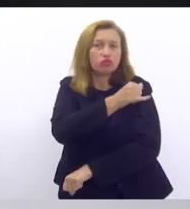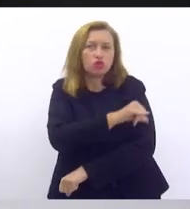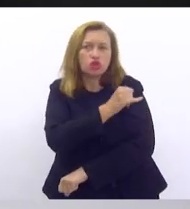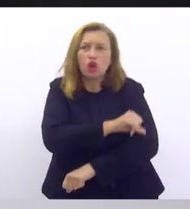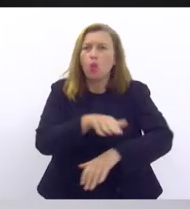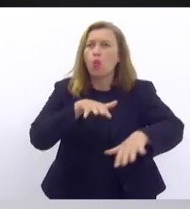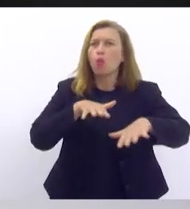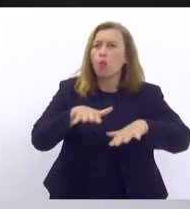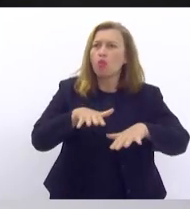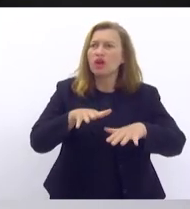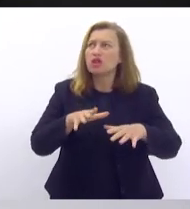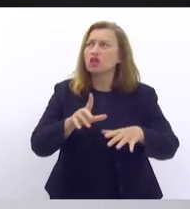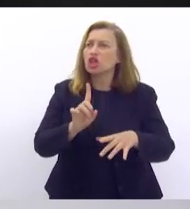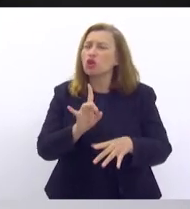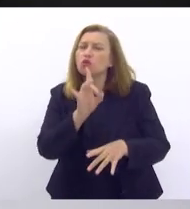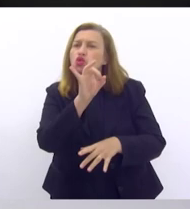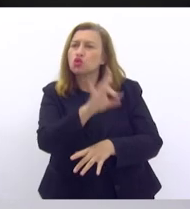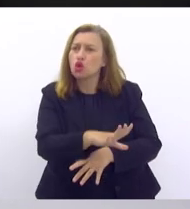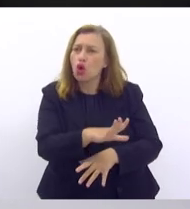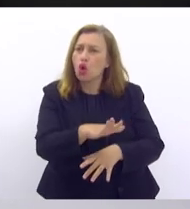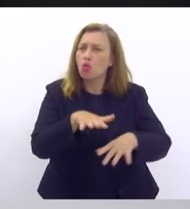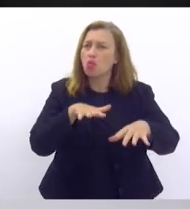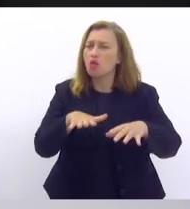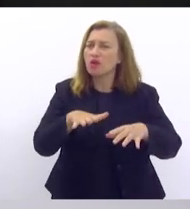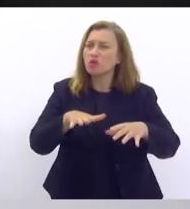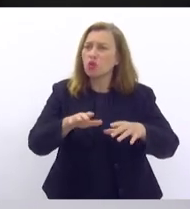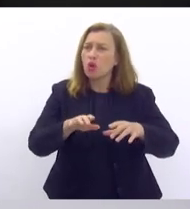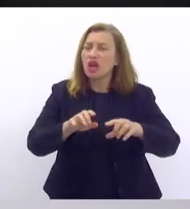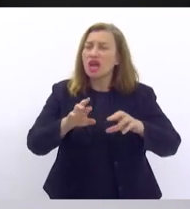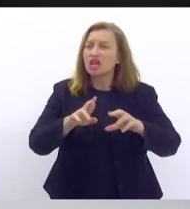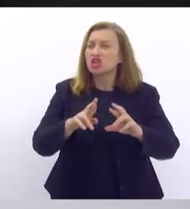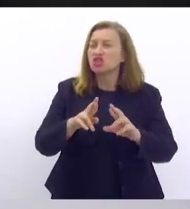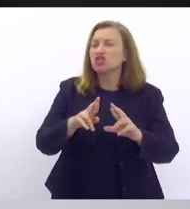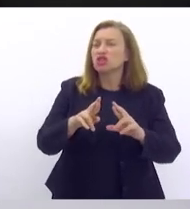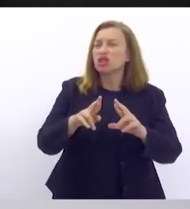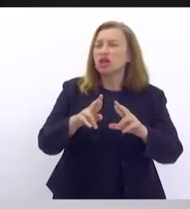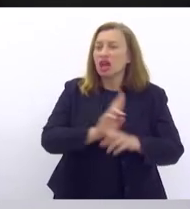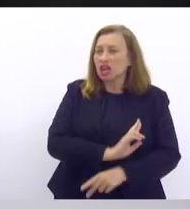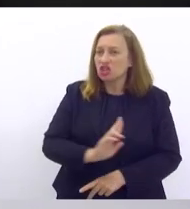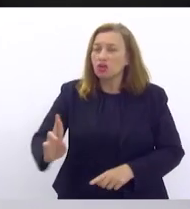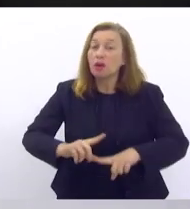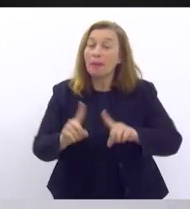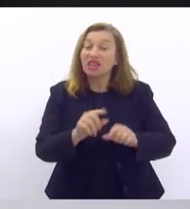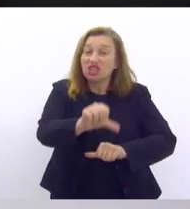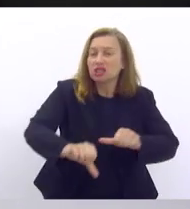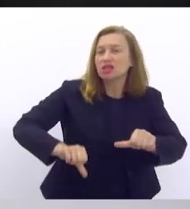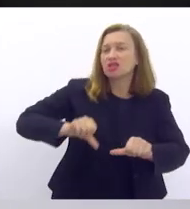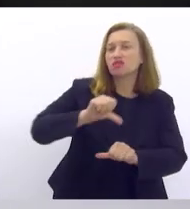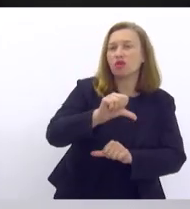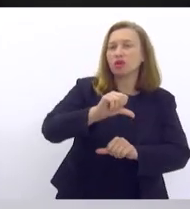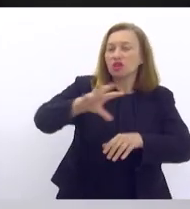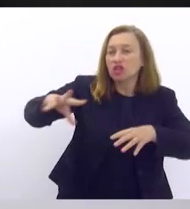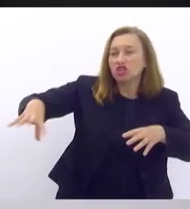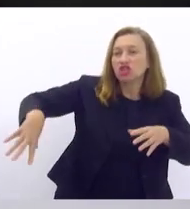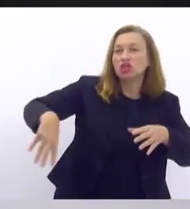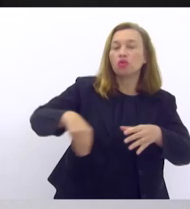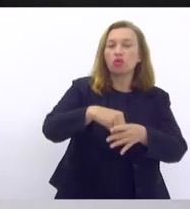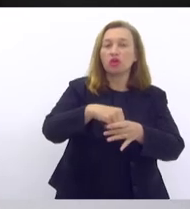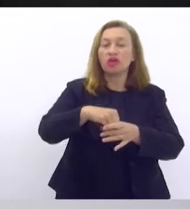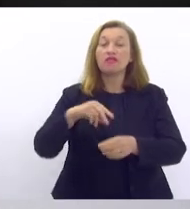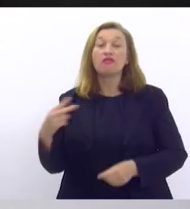que não somente um movimento religioso, mas é um movimento de transformação e de inclusão de